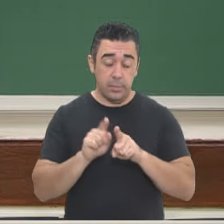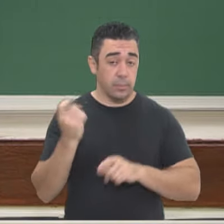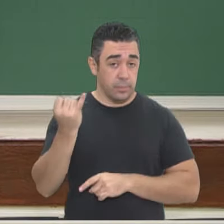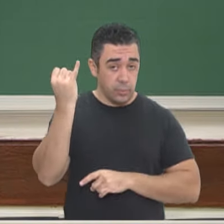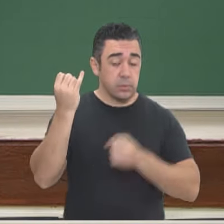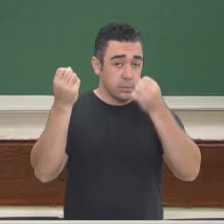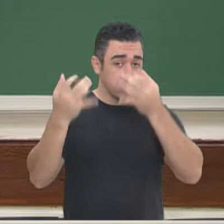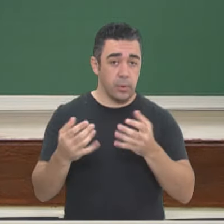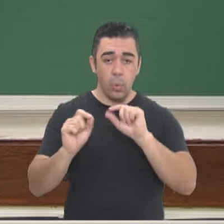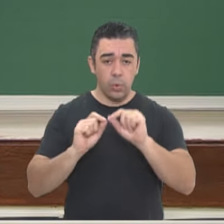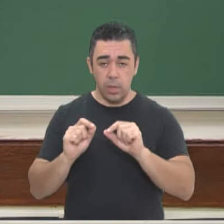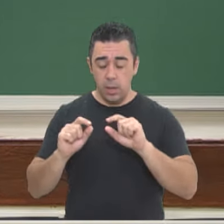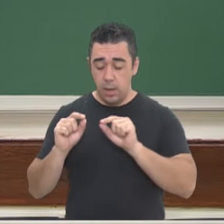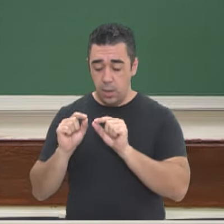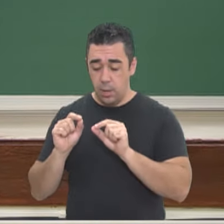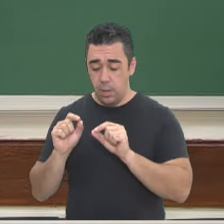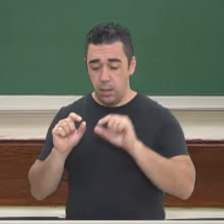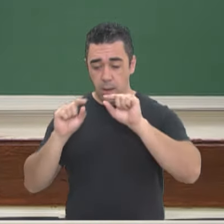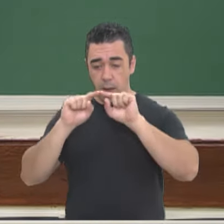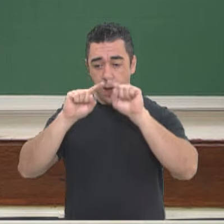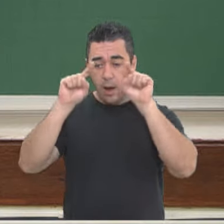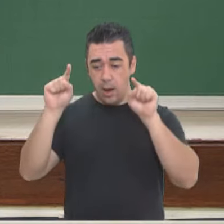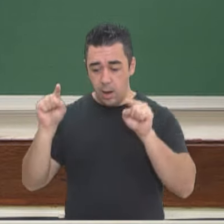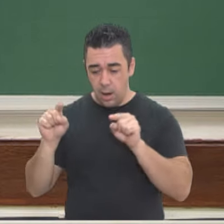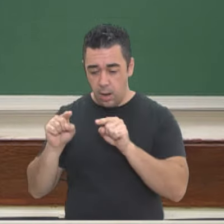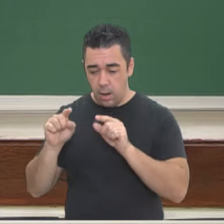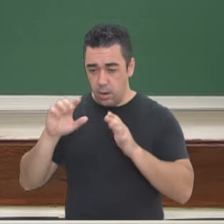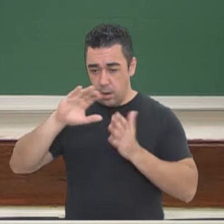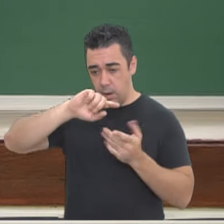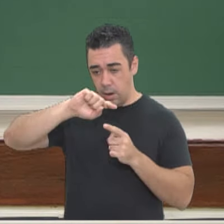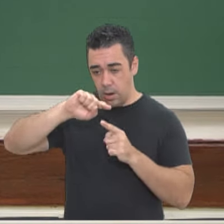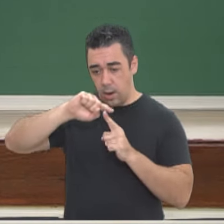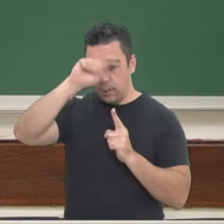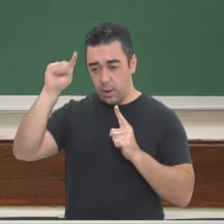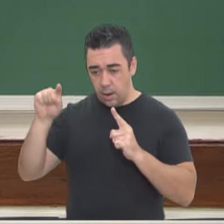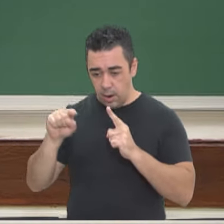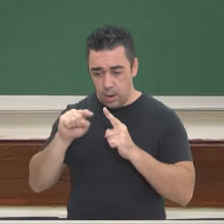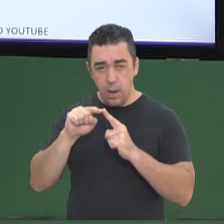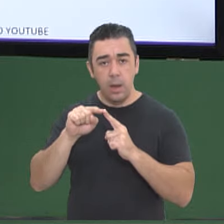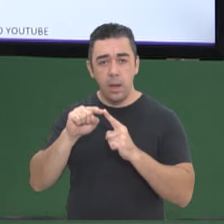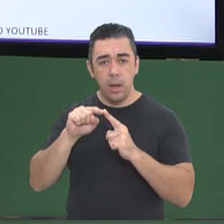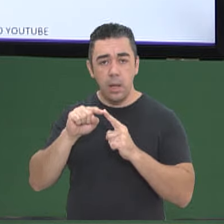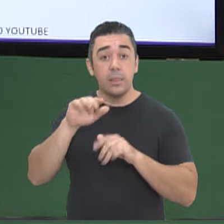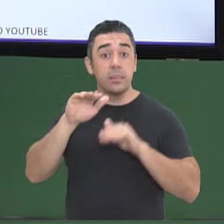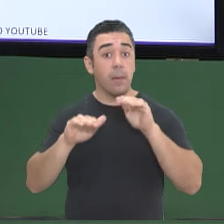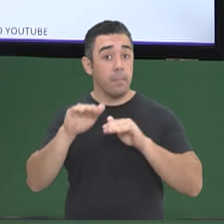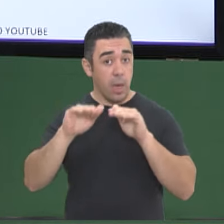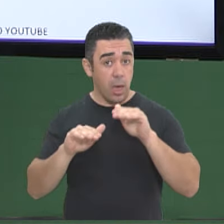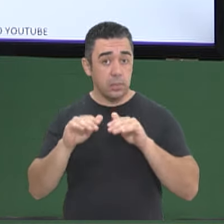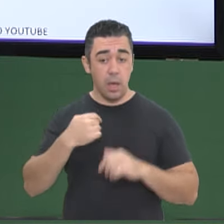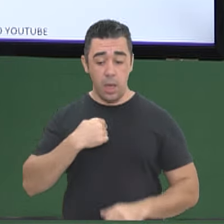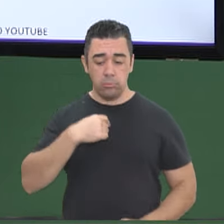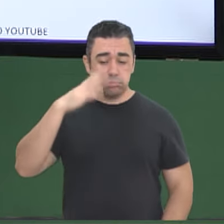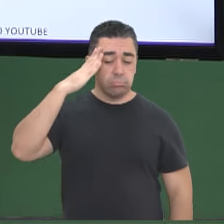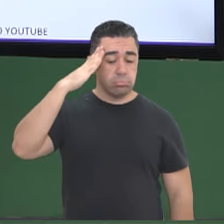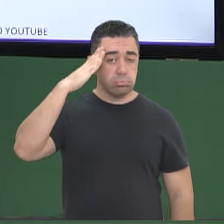raquetes elas têm uma característica diferente dependendo do nível do atleta. Tem raquetes que têm